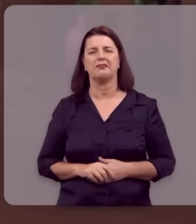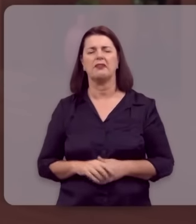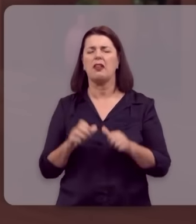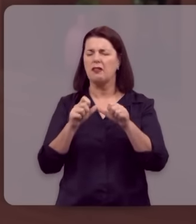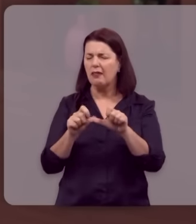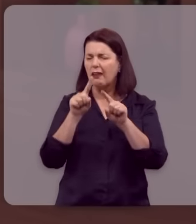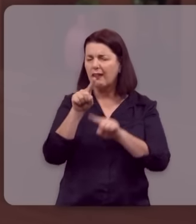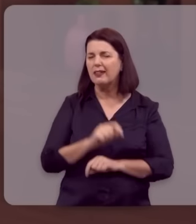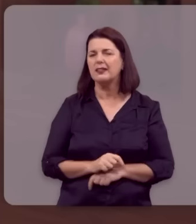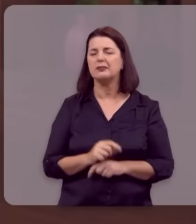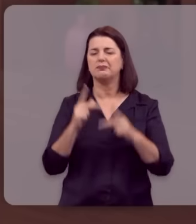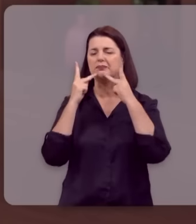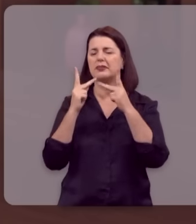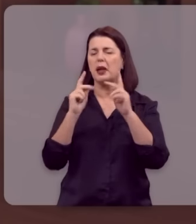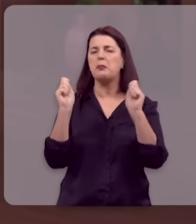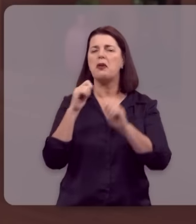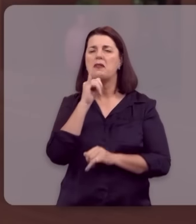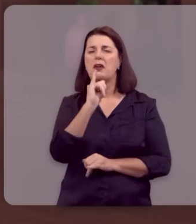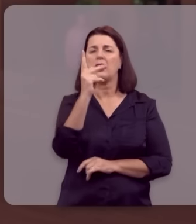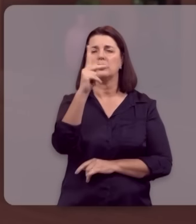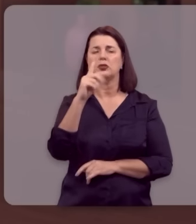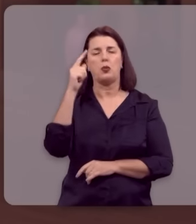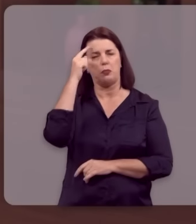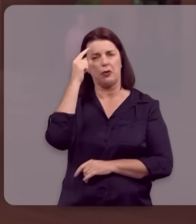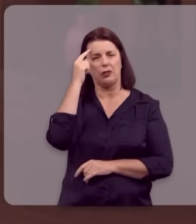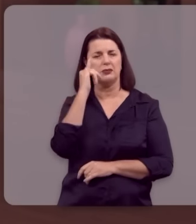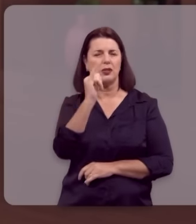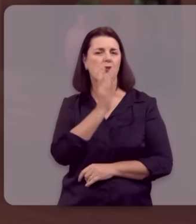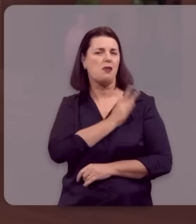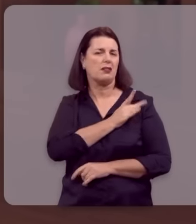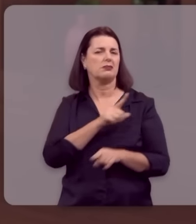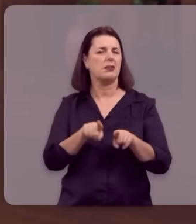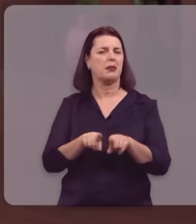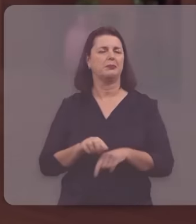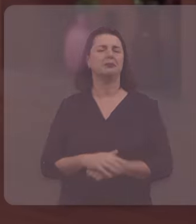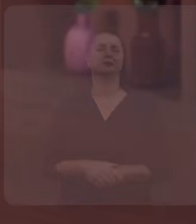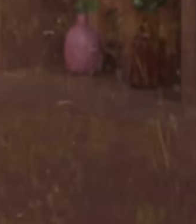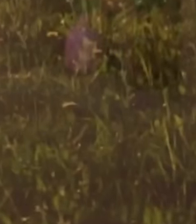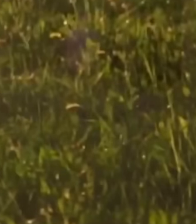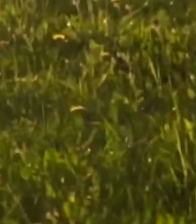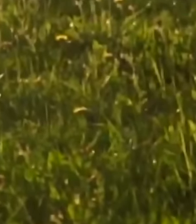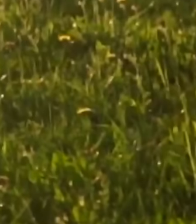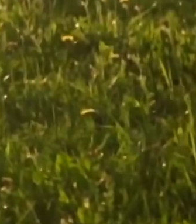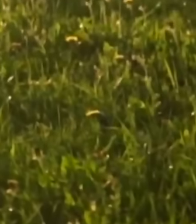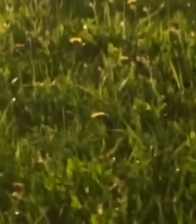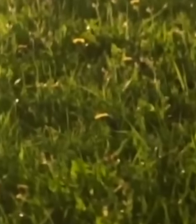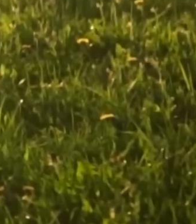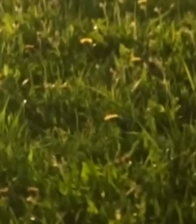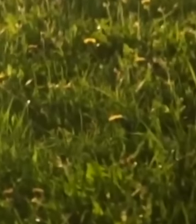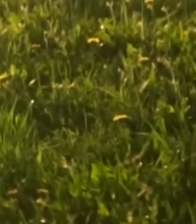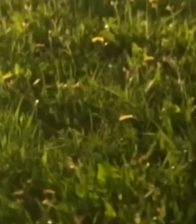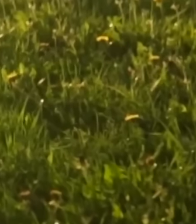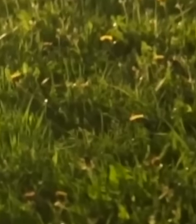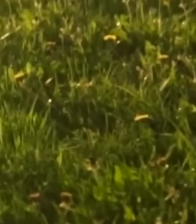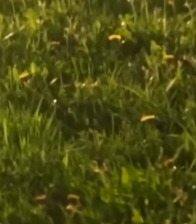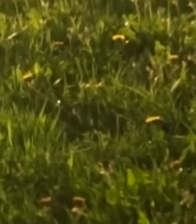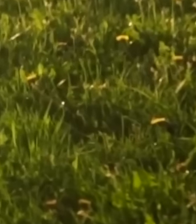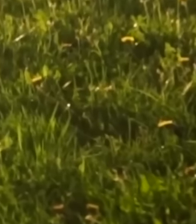@IPBOficial. Não saia daí e que essa mensagem possa falar à sua mente e ao seu coração.